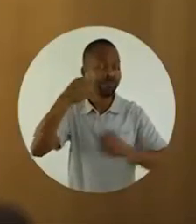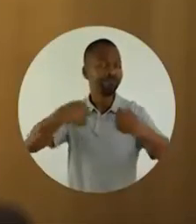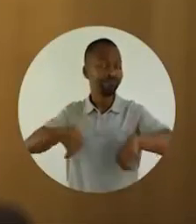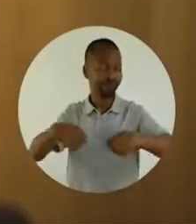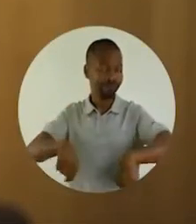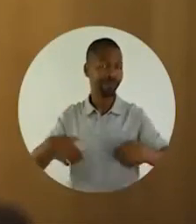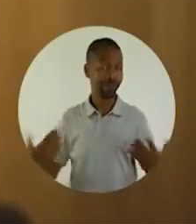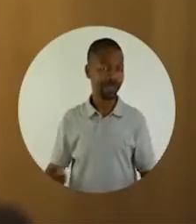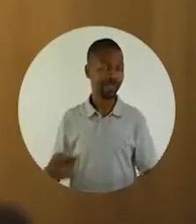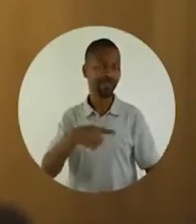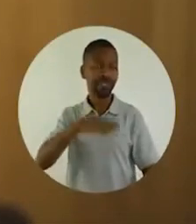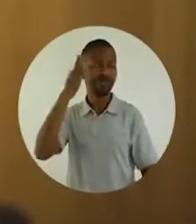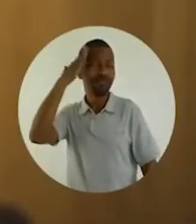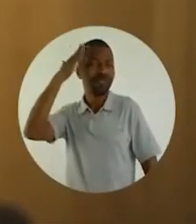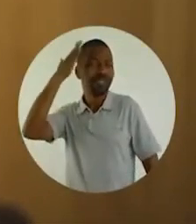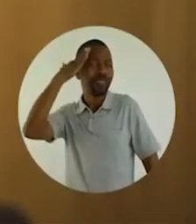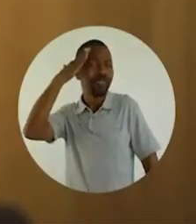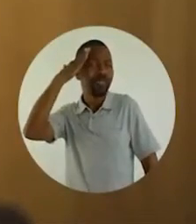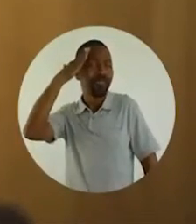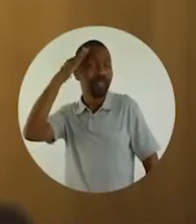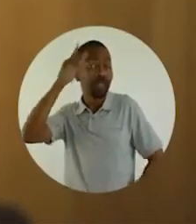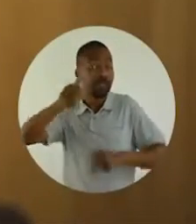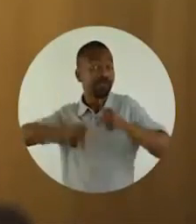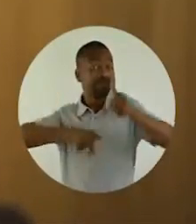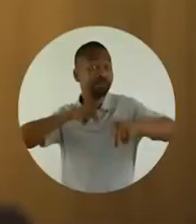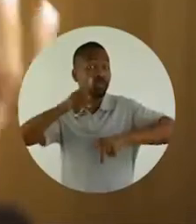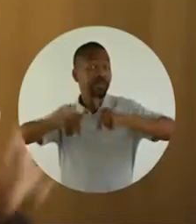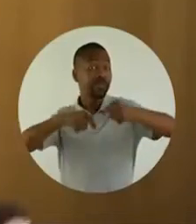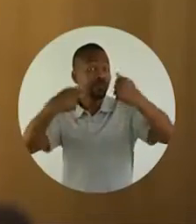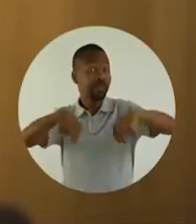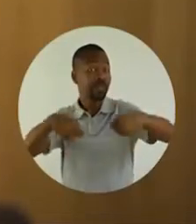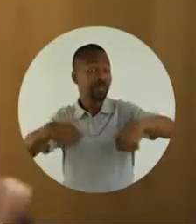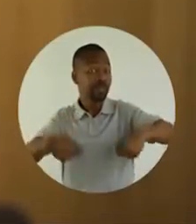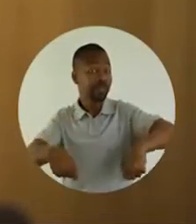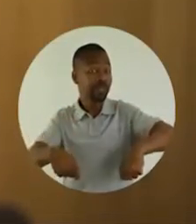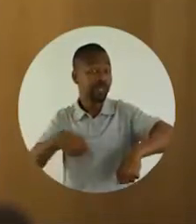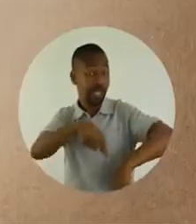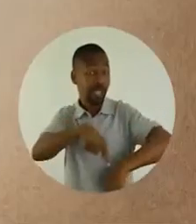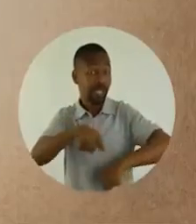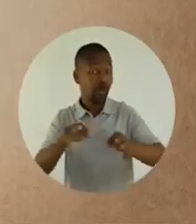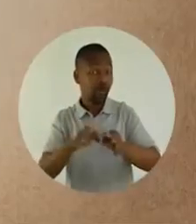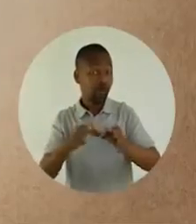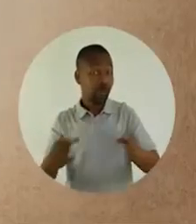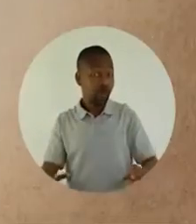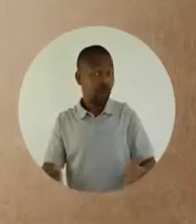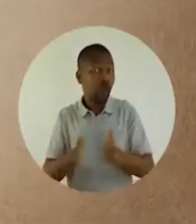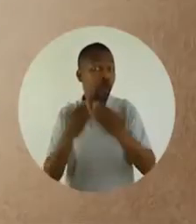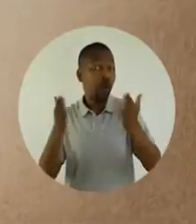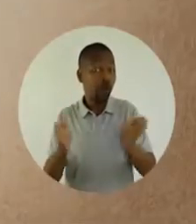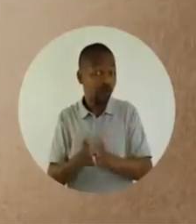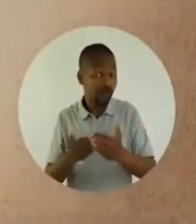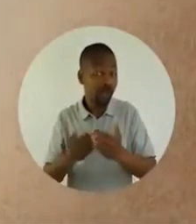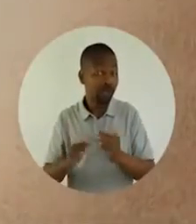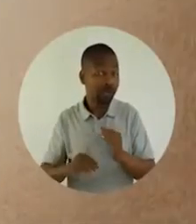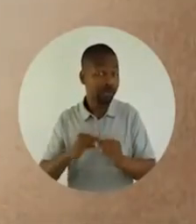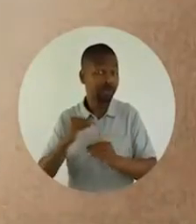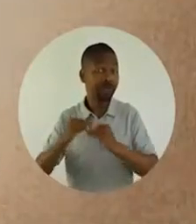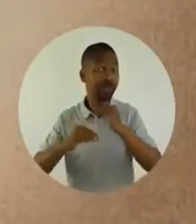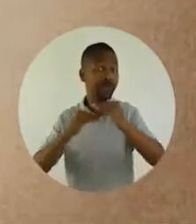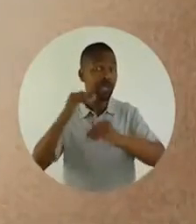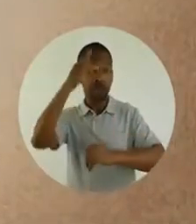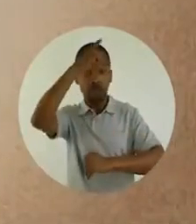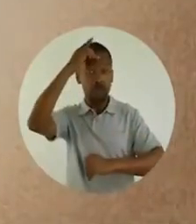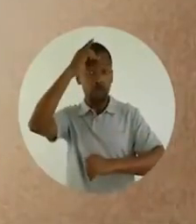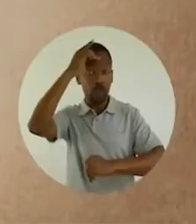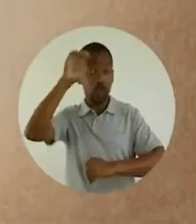Ele sabe o quanto que a população precisa disso, porque ele veio de baixo. Agora uma pessoa que está